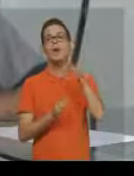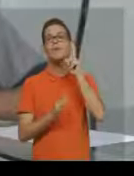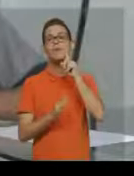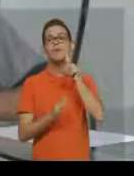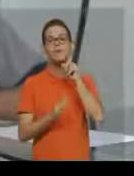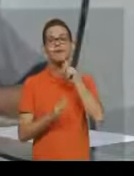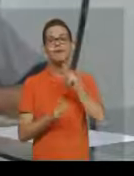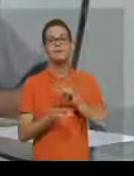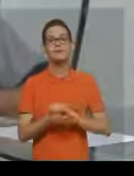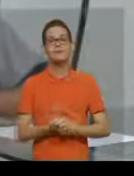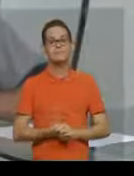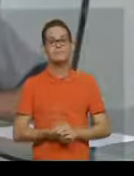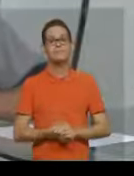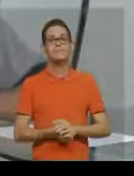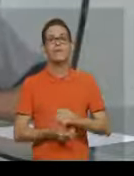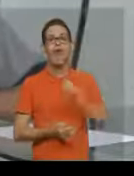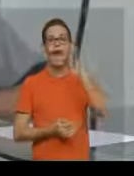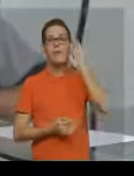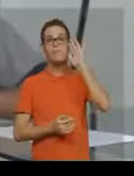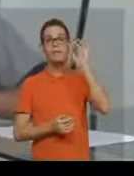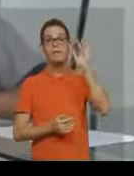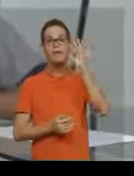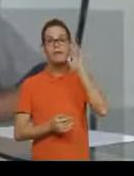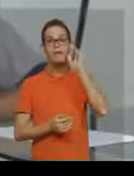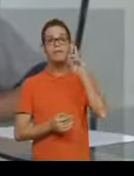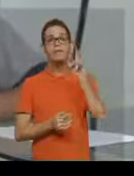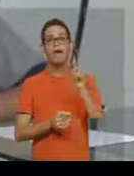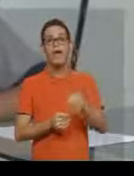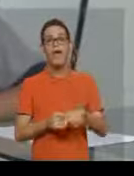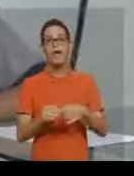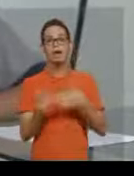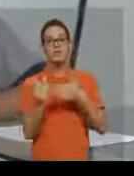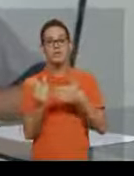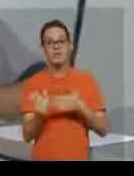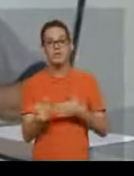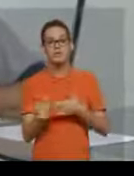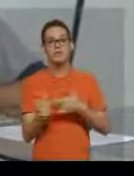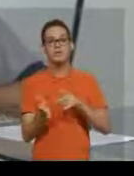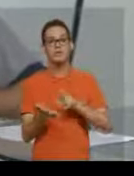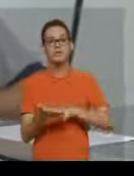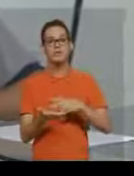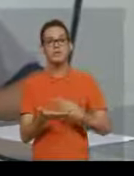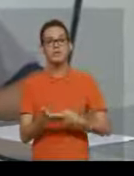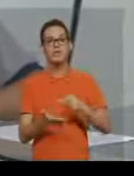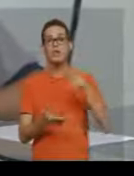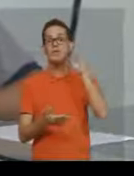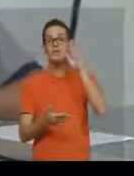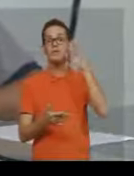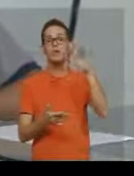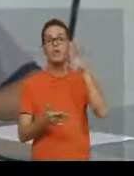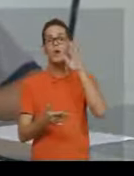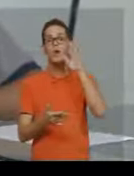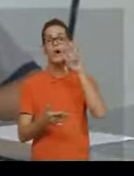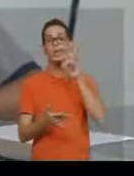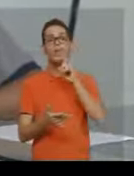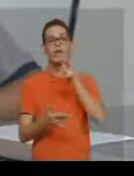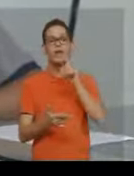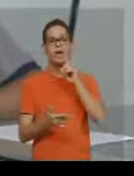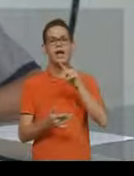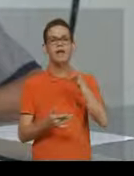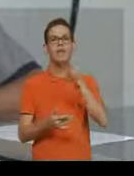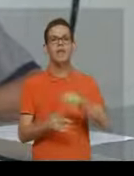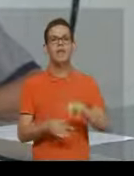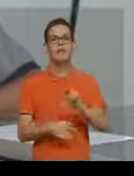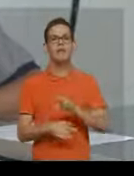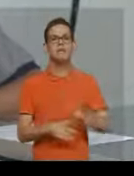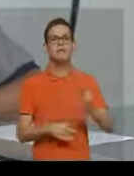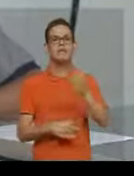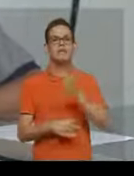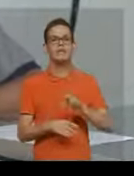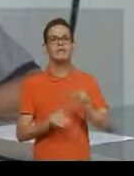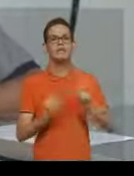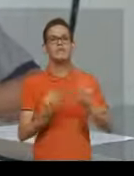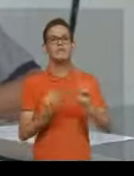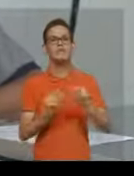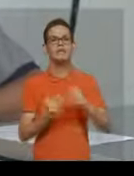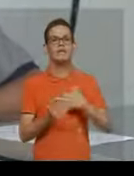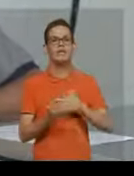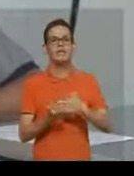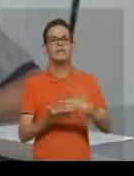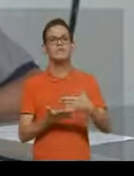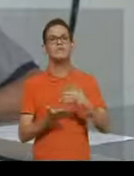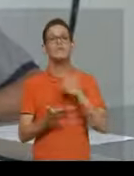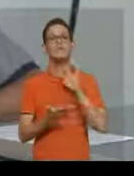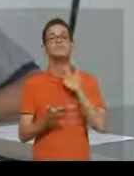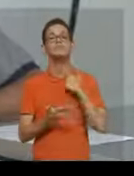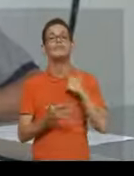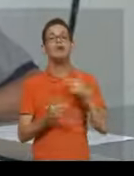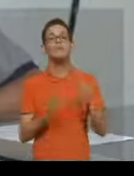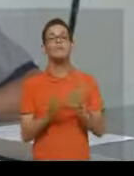né? American Dream, o sentido literal, é o sonho americano, e esse termo, essa expressão também surgiu a partir da vontade